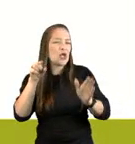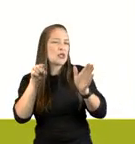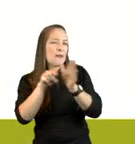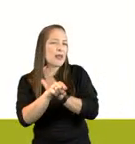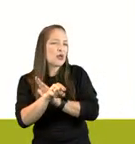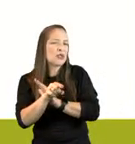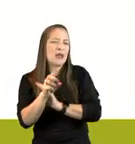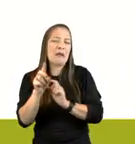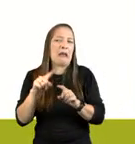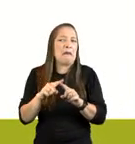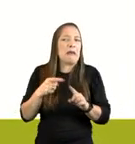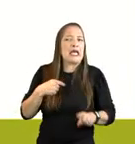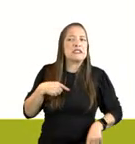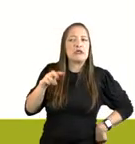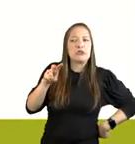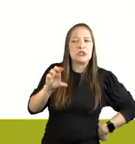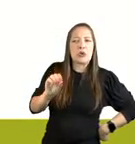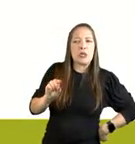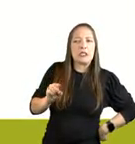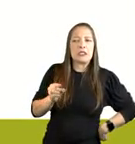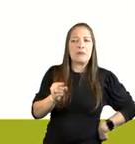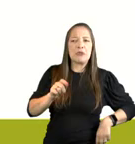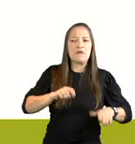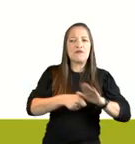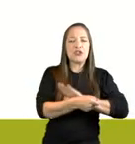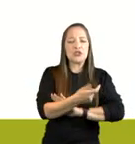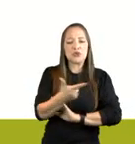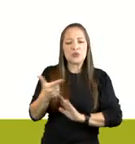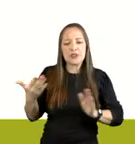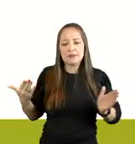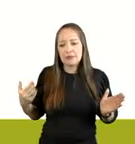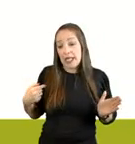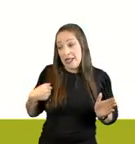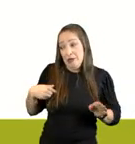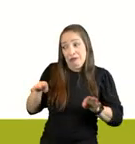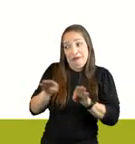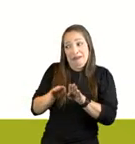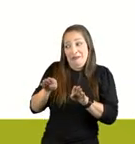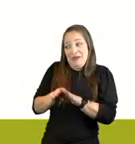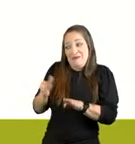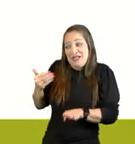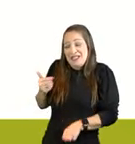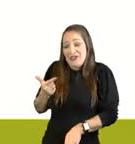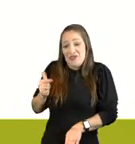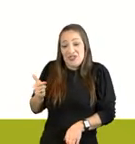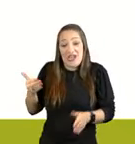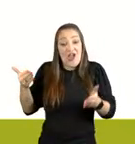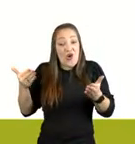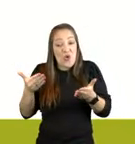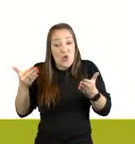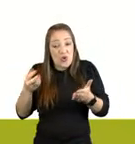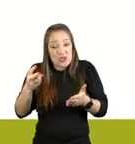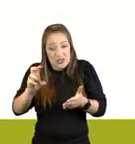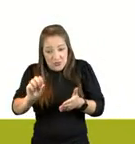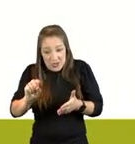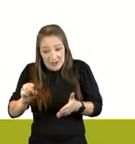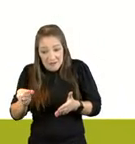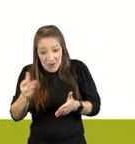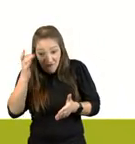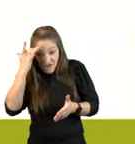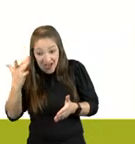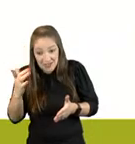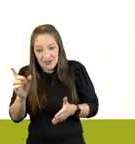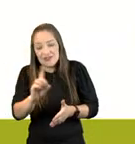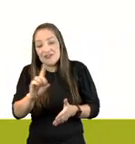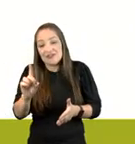para investir. Eu também não tinha. Né? 50 mil hoje em dia não é um valor fácil de ter. Então,